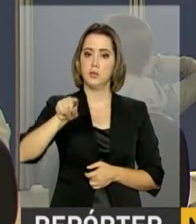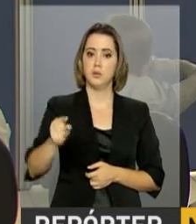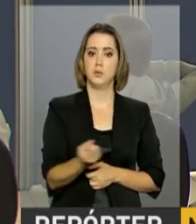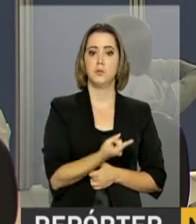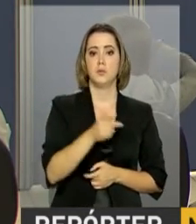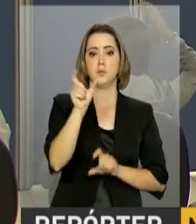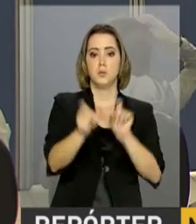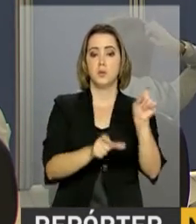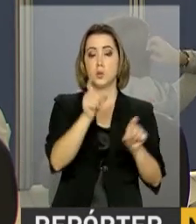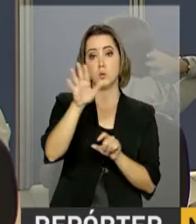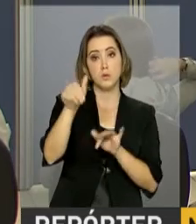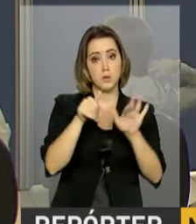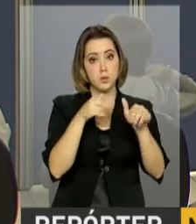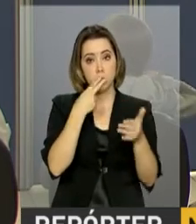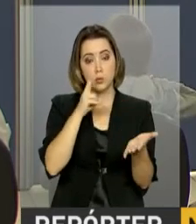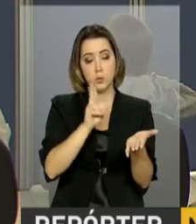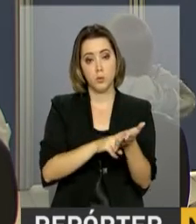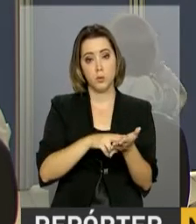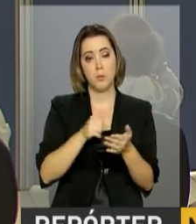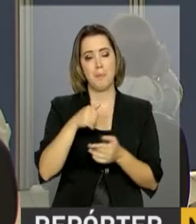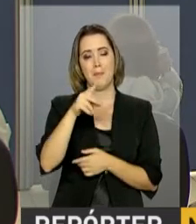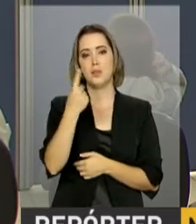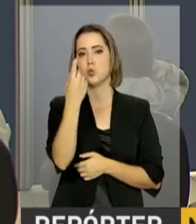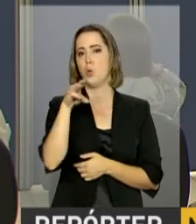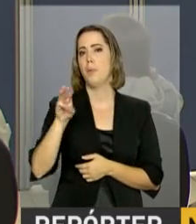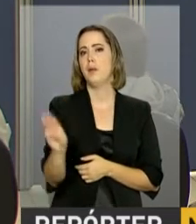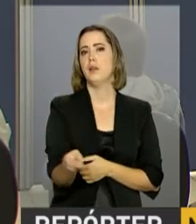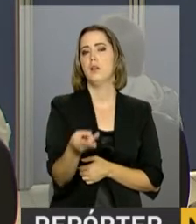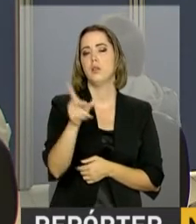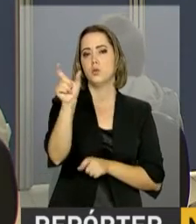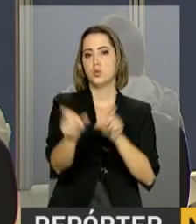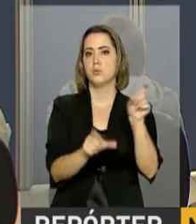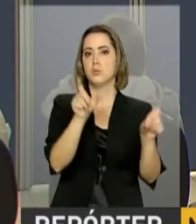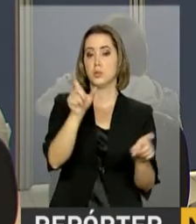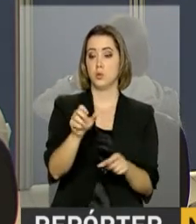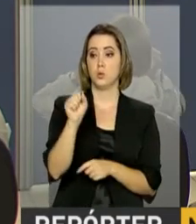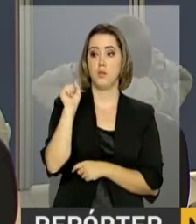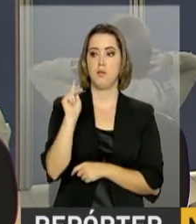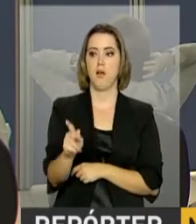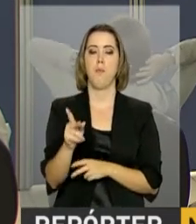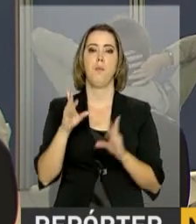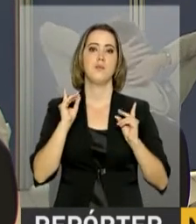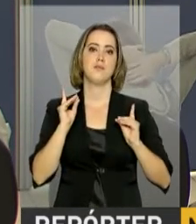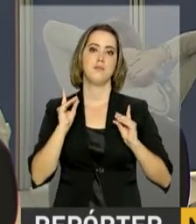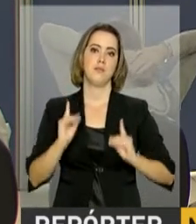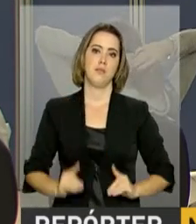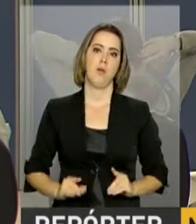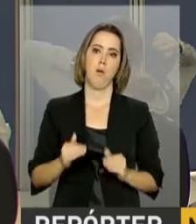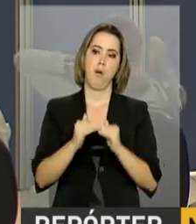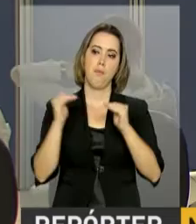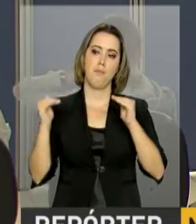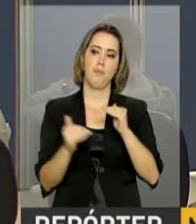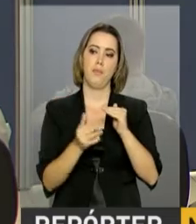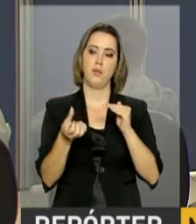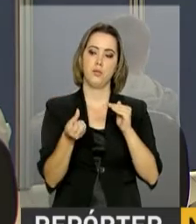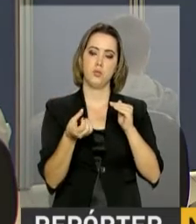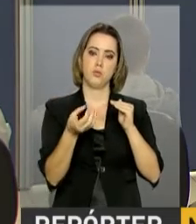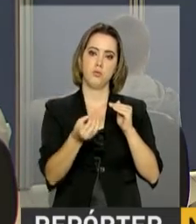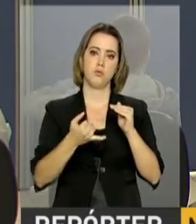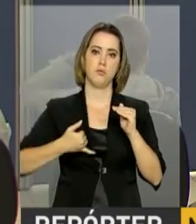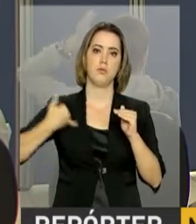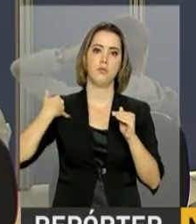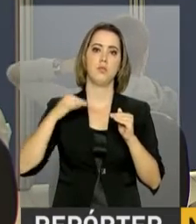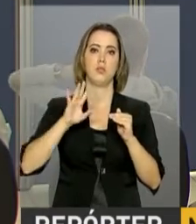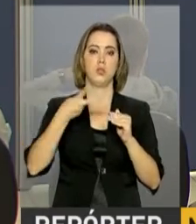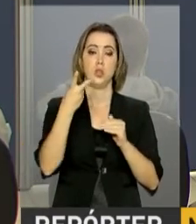auxílio-doença e cerca de um milhão e cem mil aposentados por invalidez com menos de 60 anos de idade e que estão há